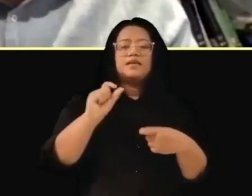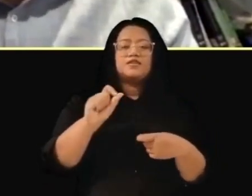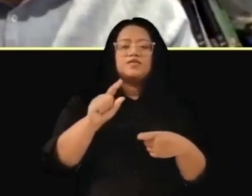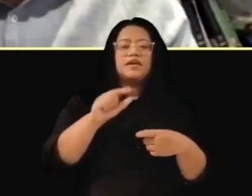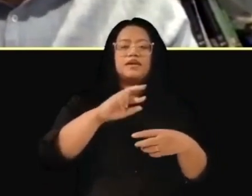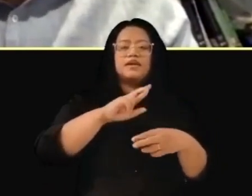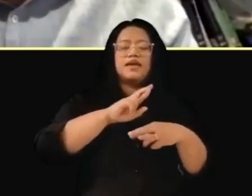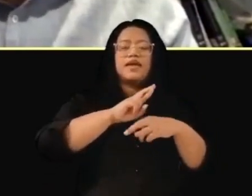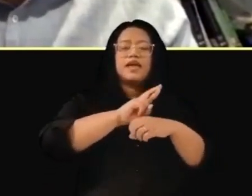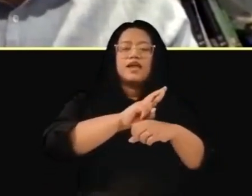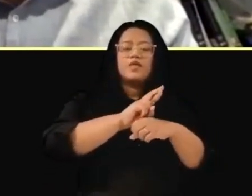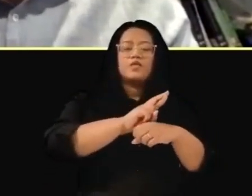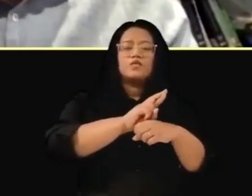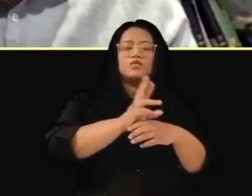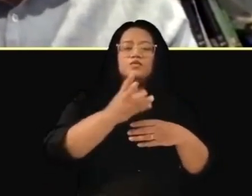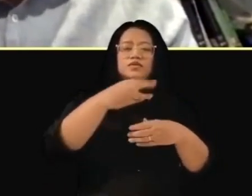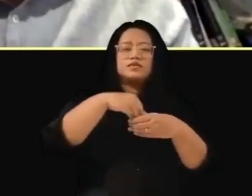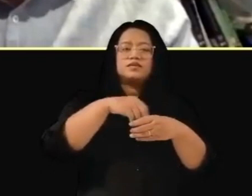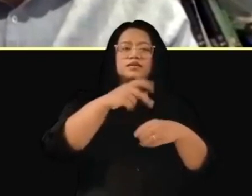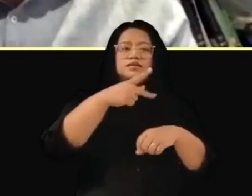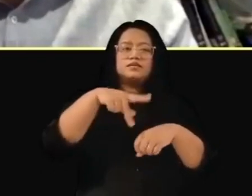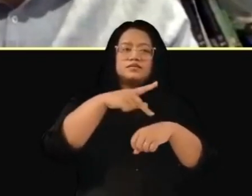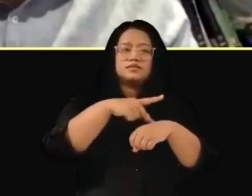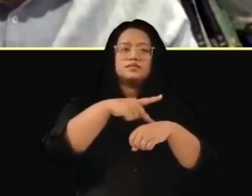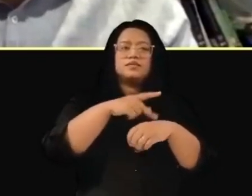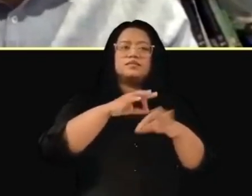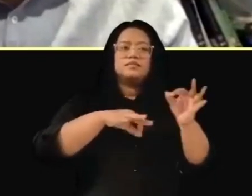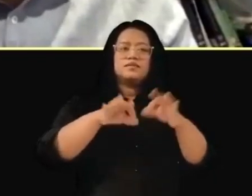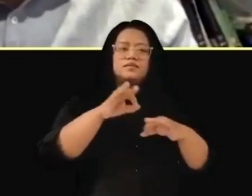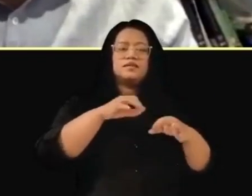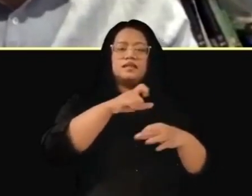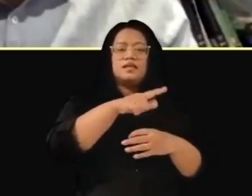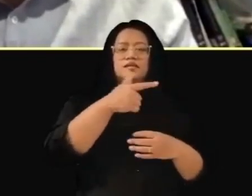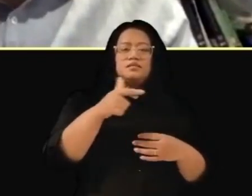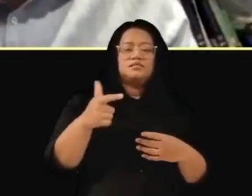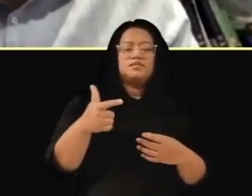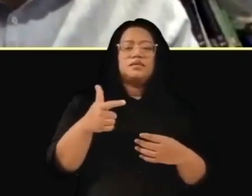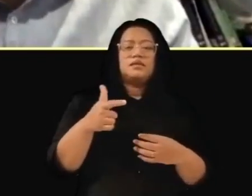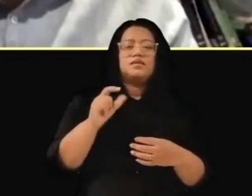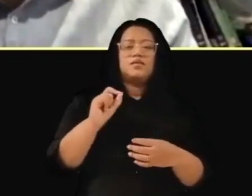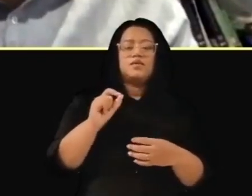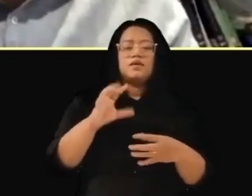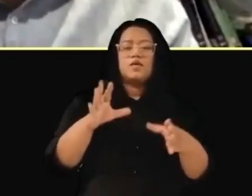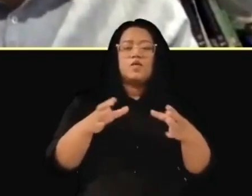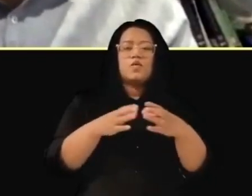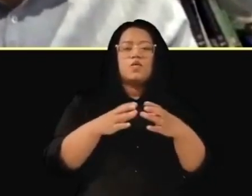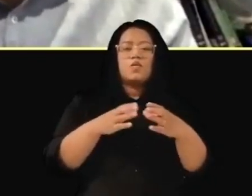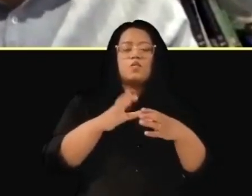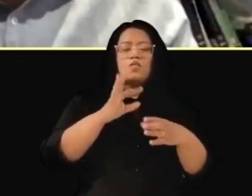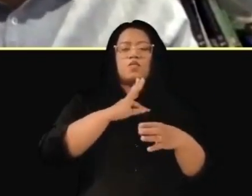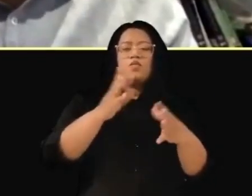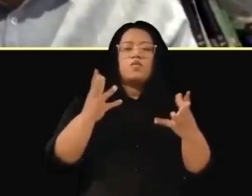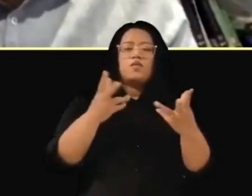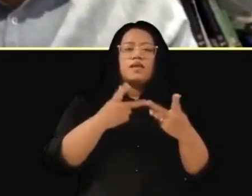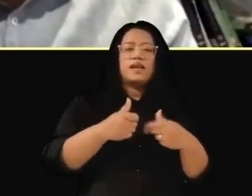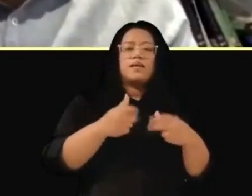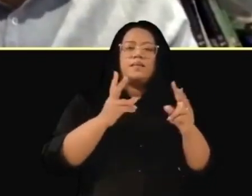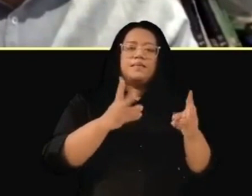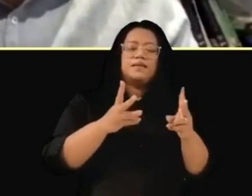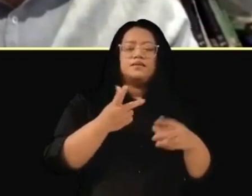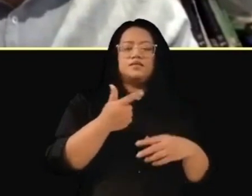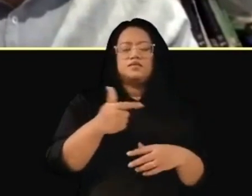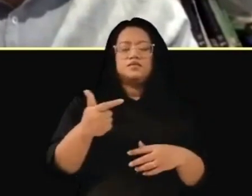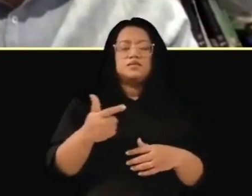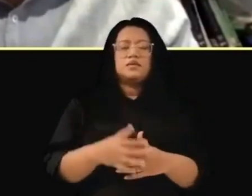recursos externos aos próprios países do Prata para operar. Nós não temos lá, infelizmente, um corpo técnico qualificado, permanente, que possa